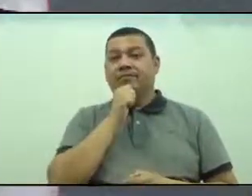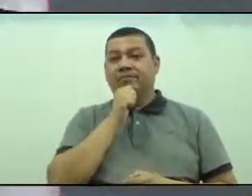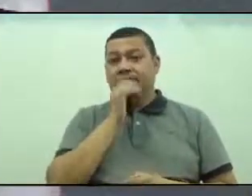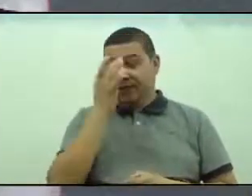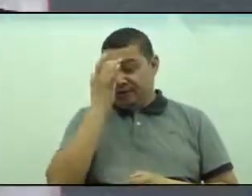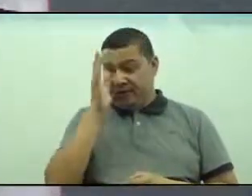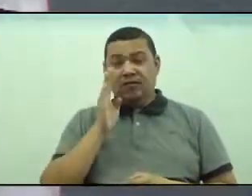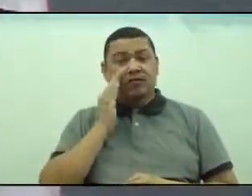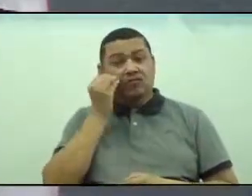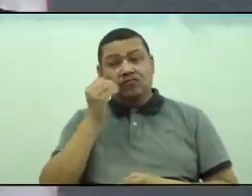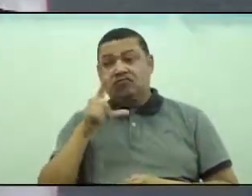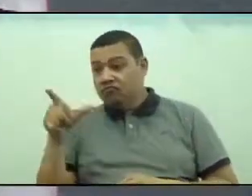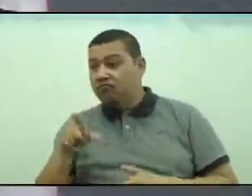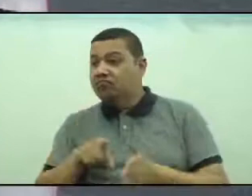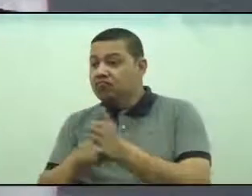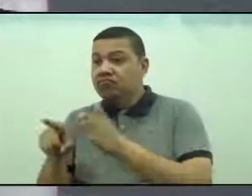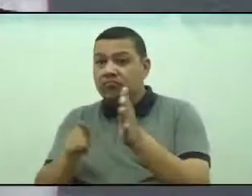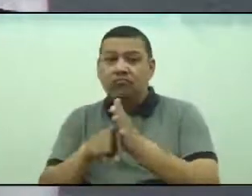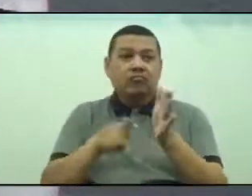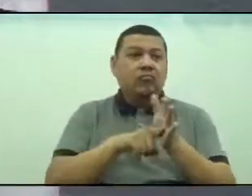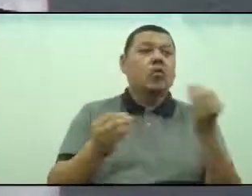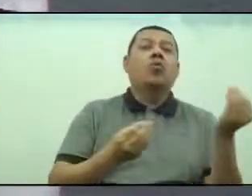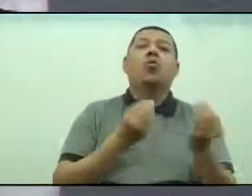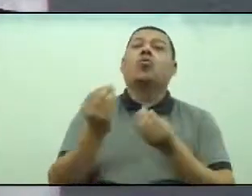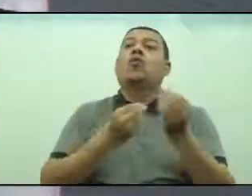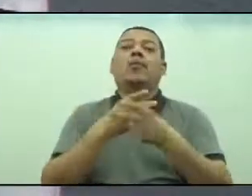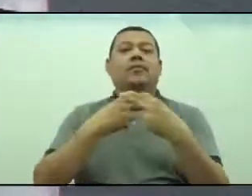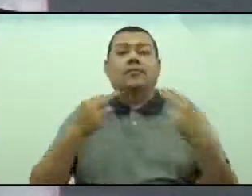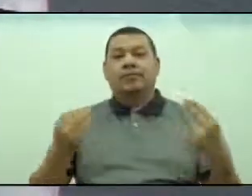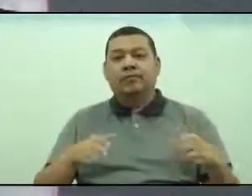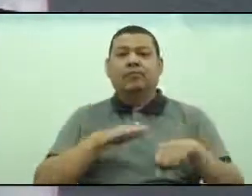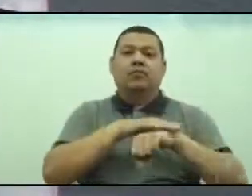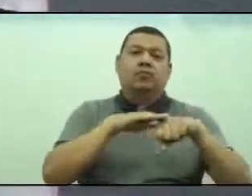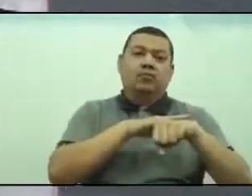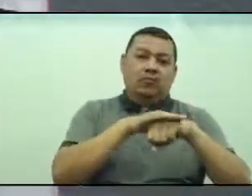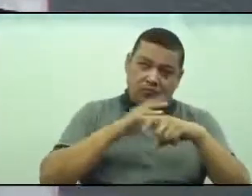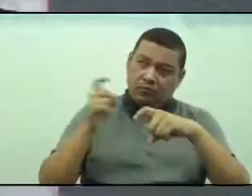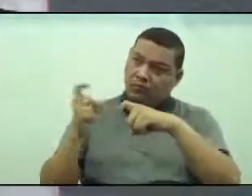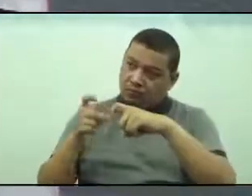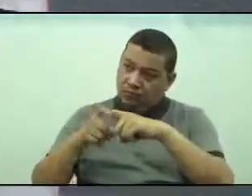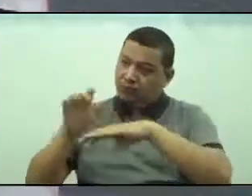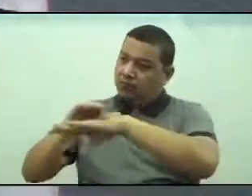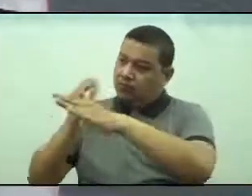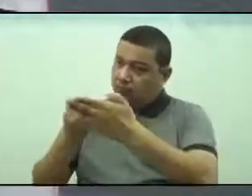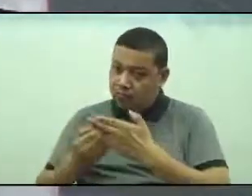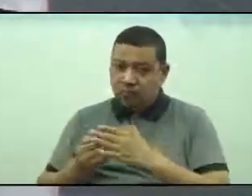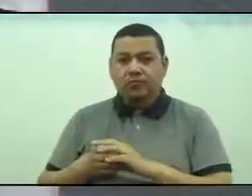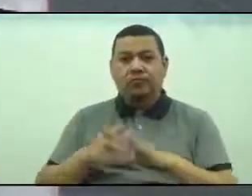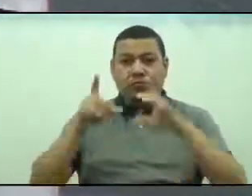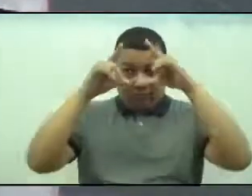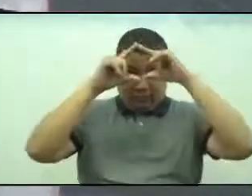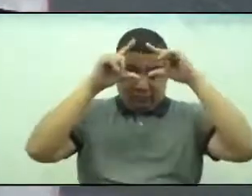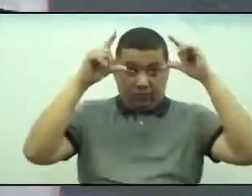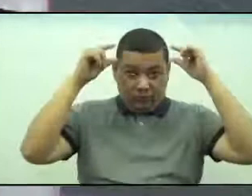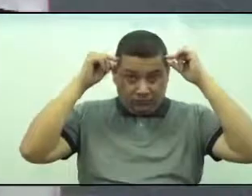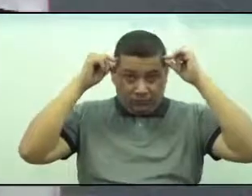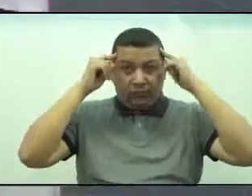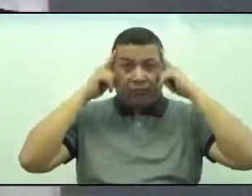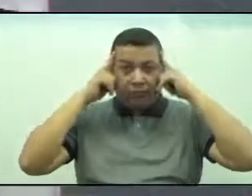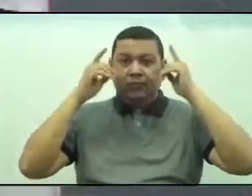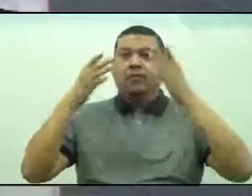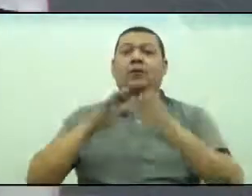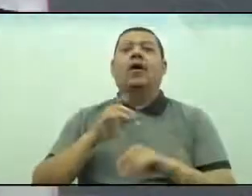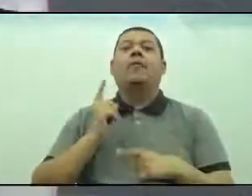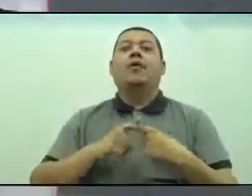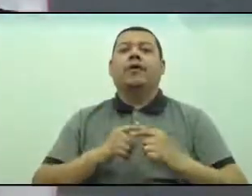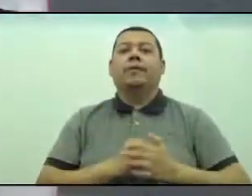a documentação, de perguntar como está a licitação, de conversar com o médico, de chamar o enfermeiro, de falar diretamente com a diretora, no seguinte